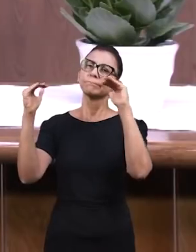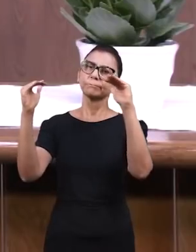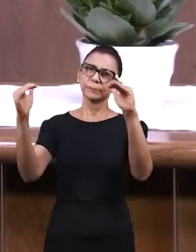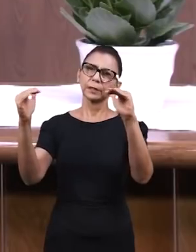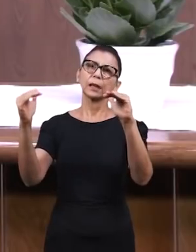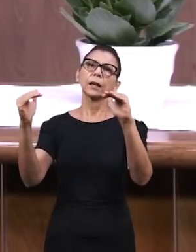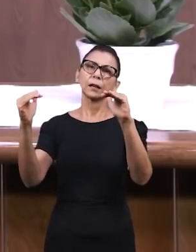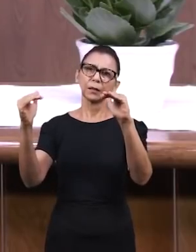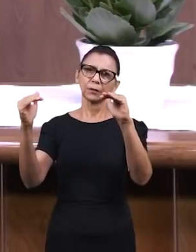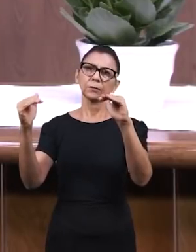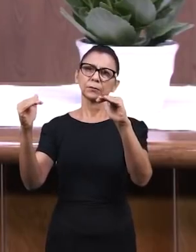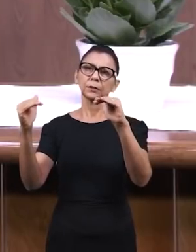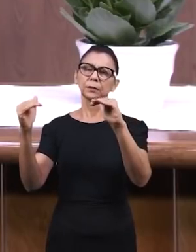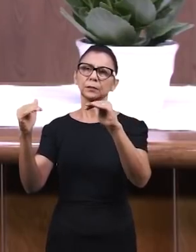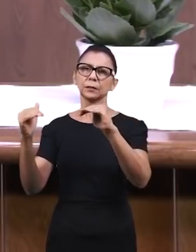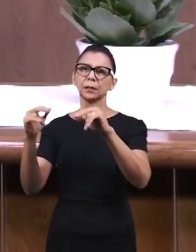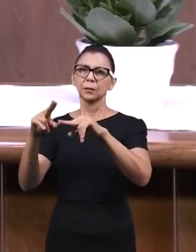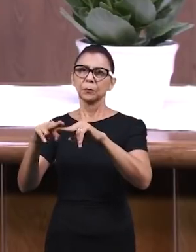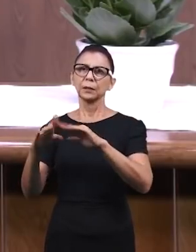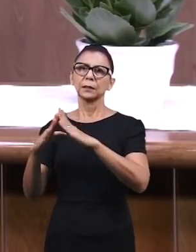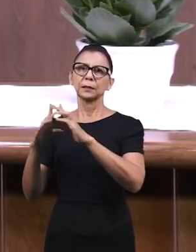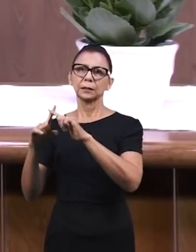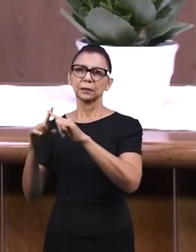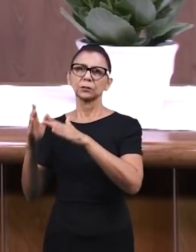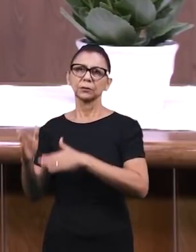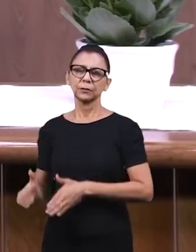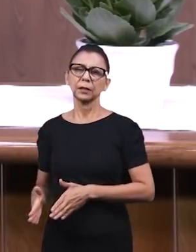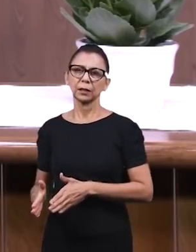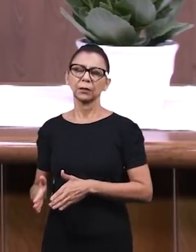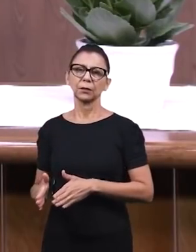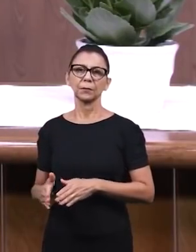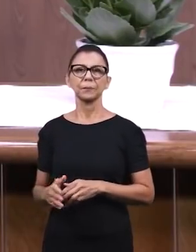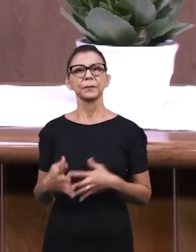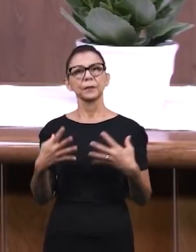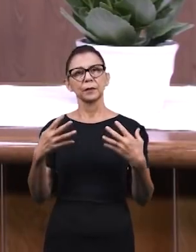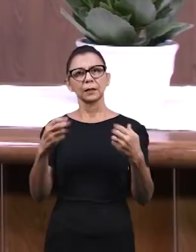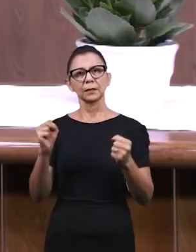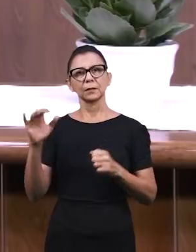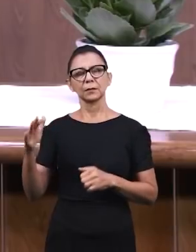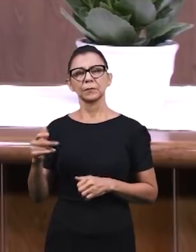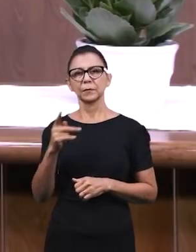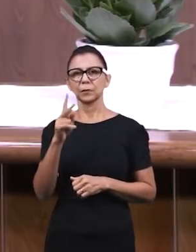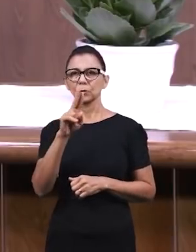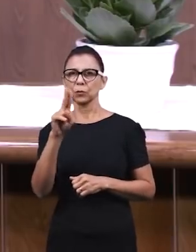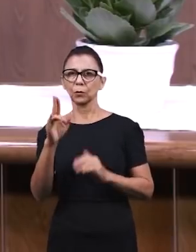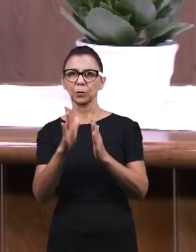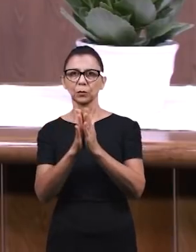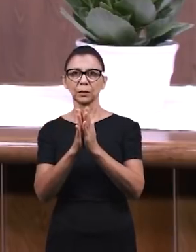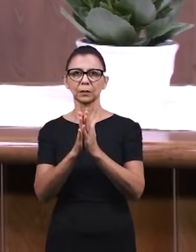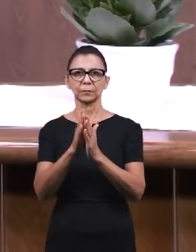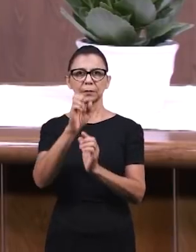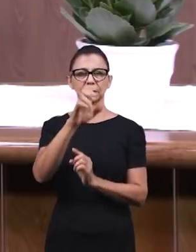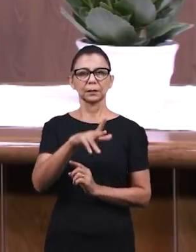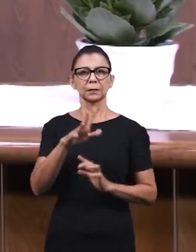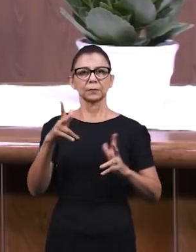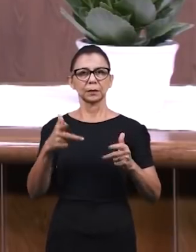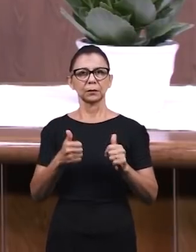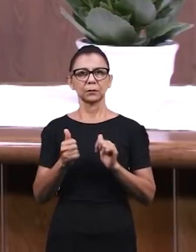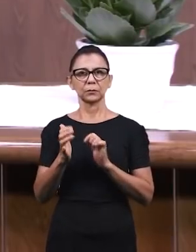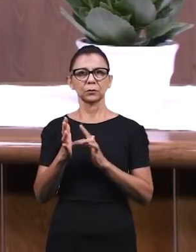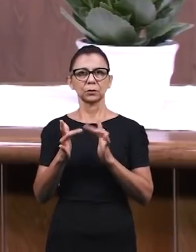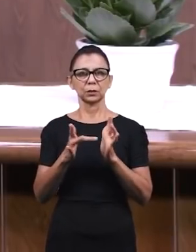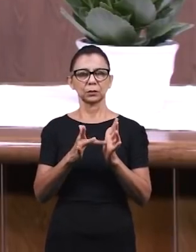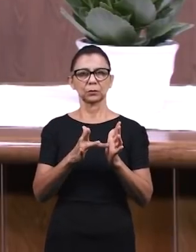sendo glorificado no nosso meio, no meio da tua igreja. Assim pedimos, recebe no teu altar a nossa adoração, e em teu nome dizemos que a